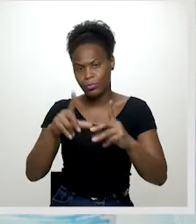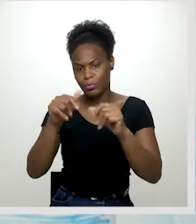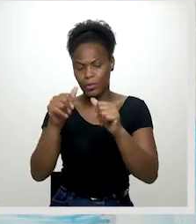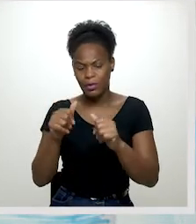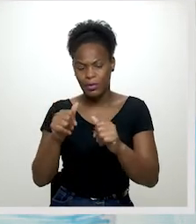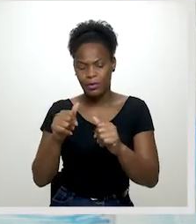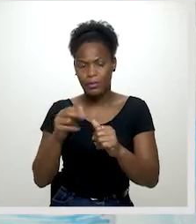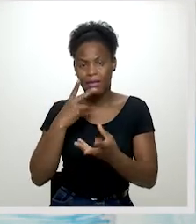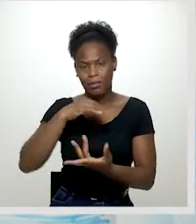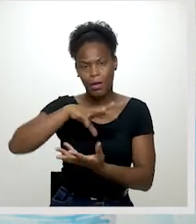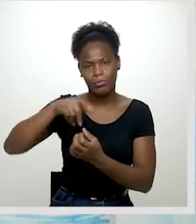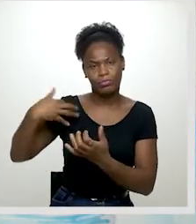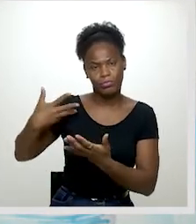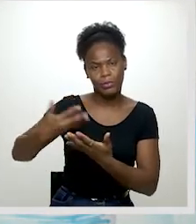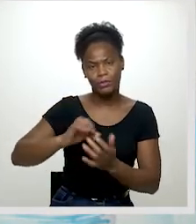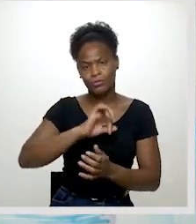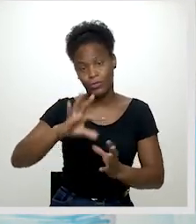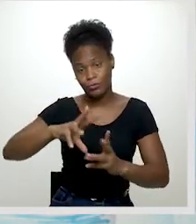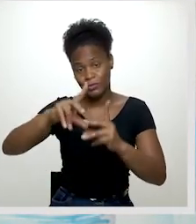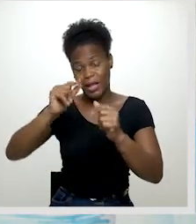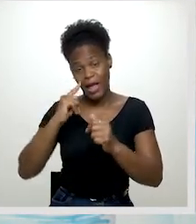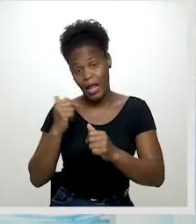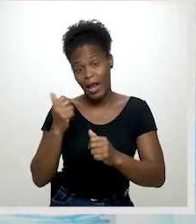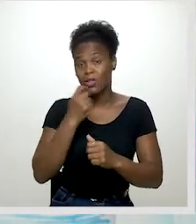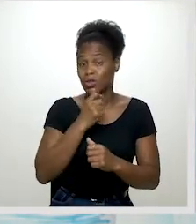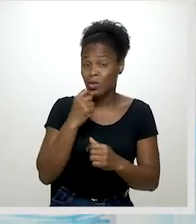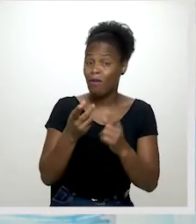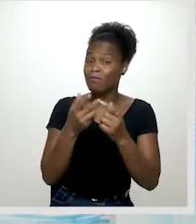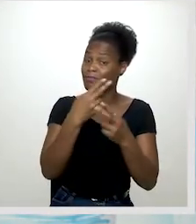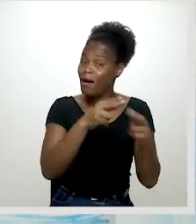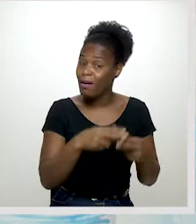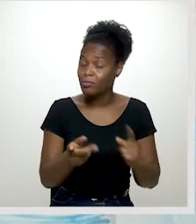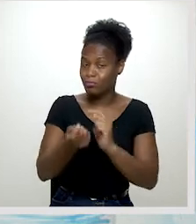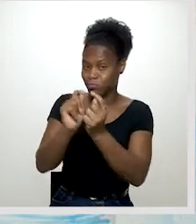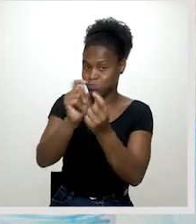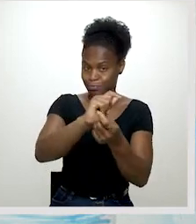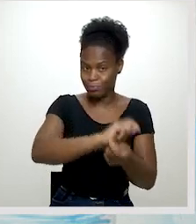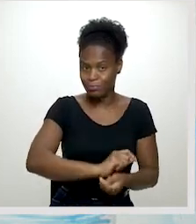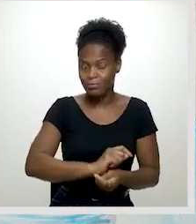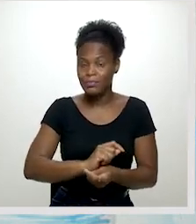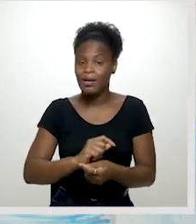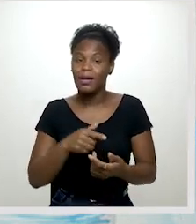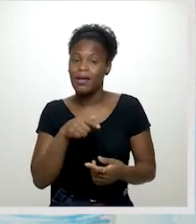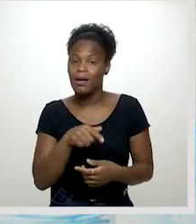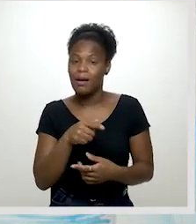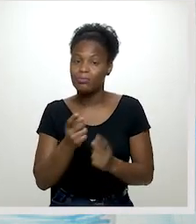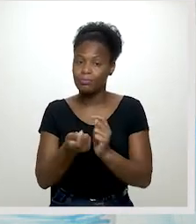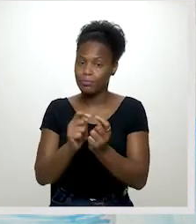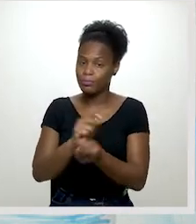Terra, ela foi sujeita a várias transformações. E essas transformações